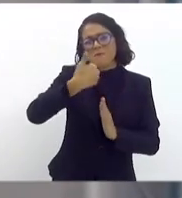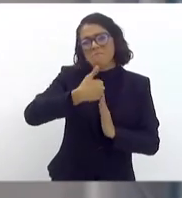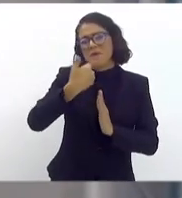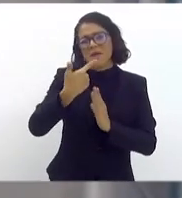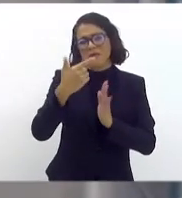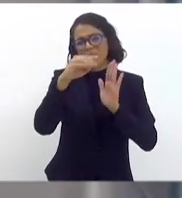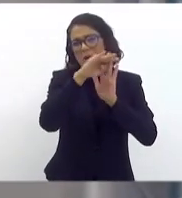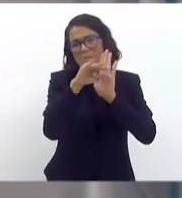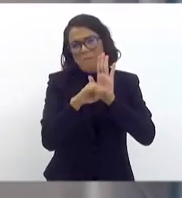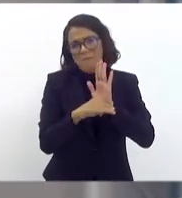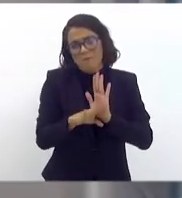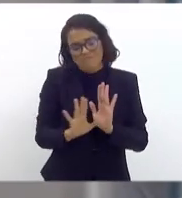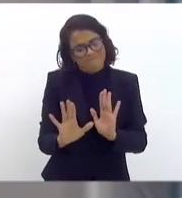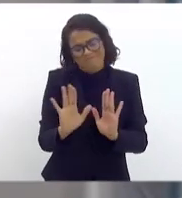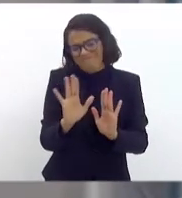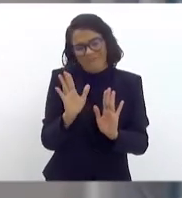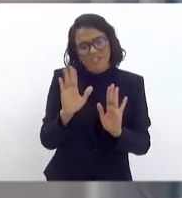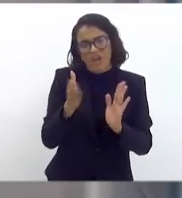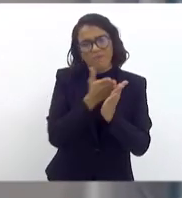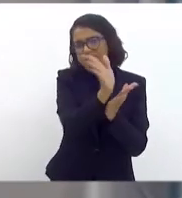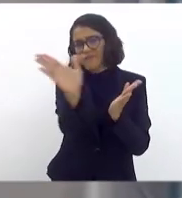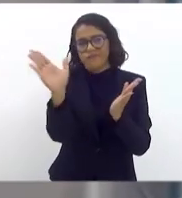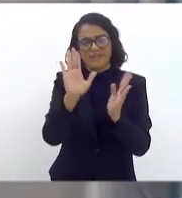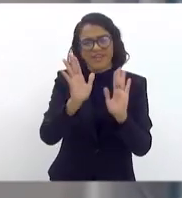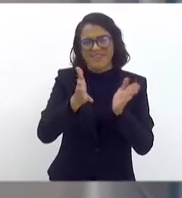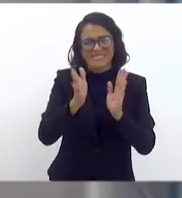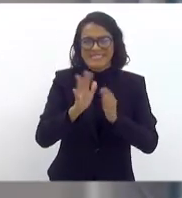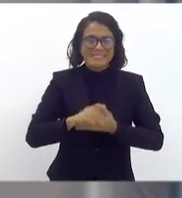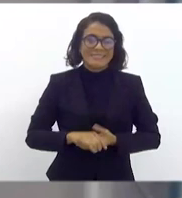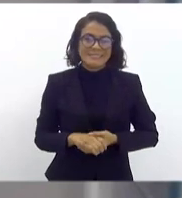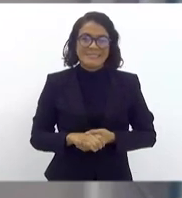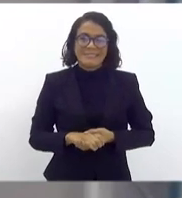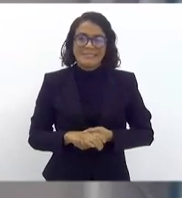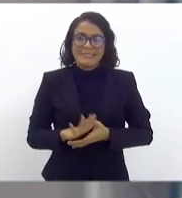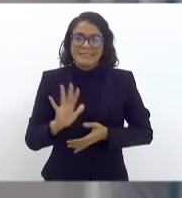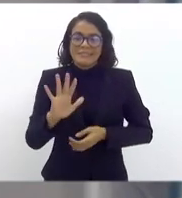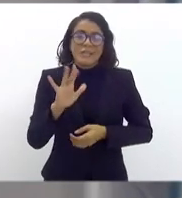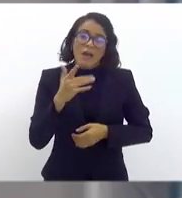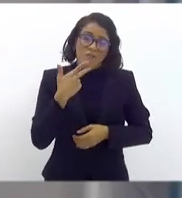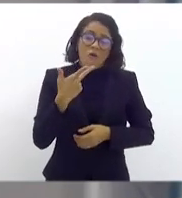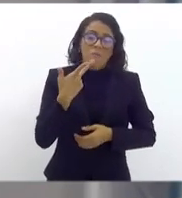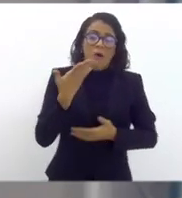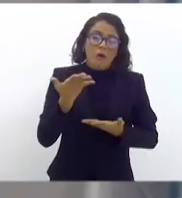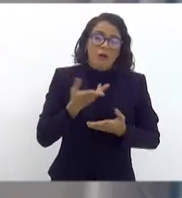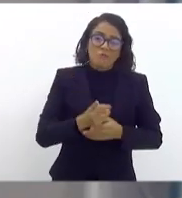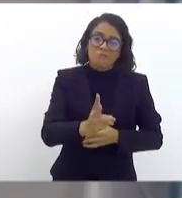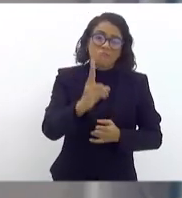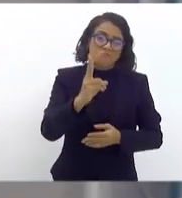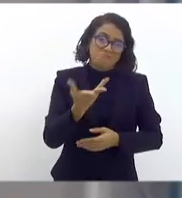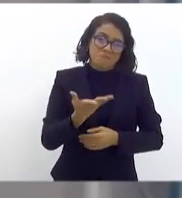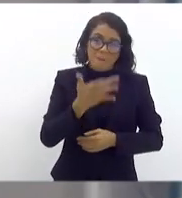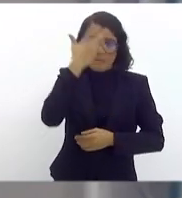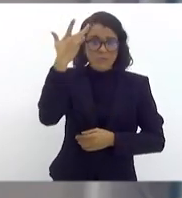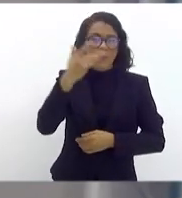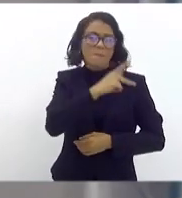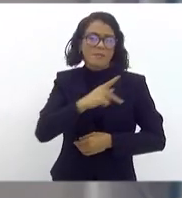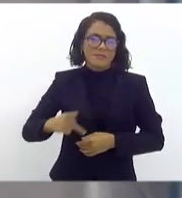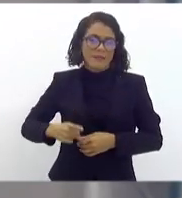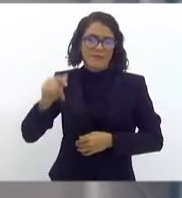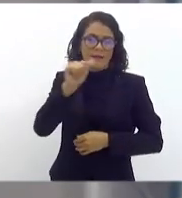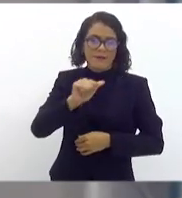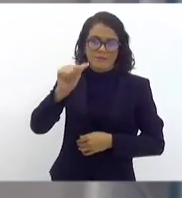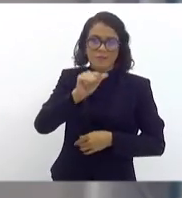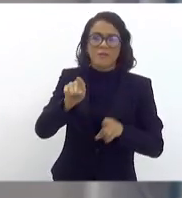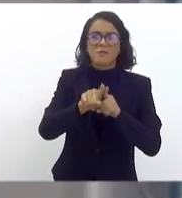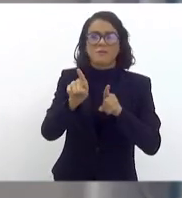vista esse deslinde aqui, para a gente fazer o chamamento dos trabalhos à ordem, além dos presidentes das associações, também incluir a